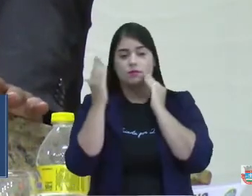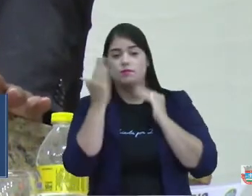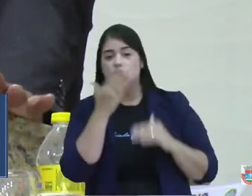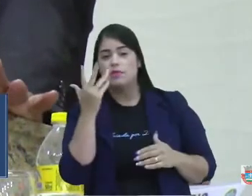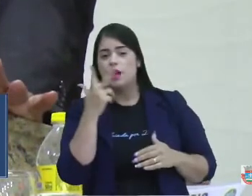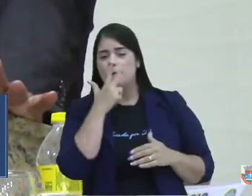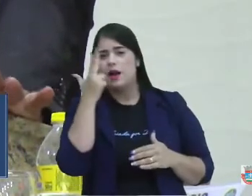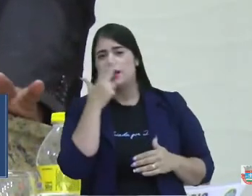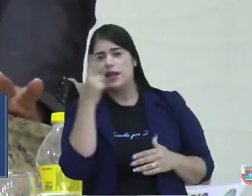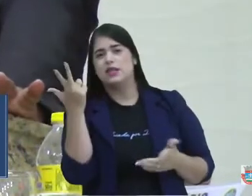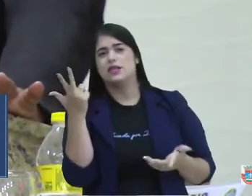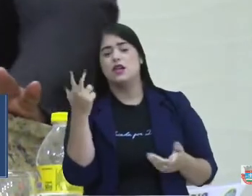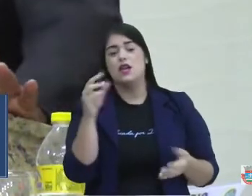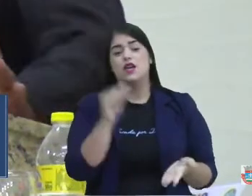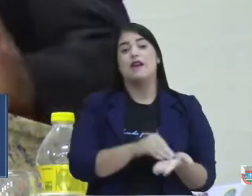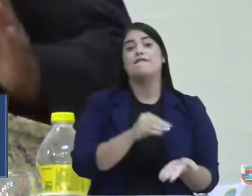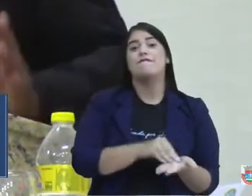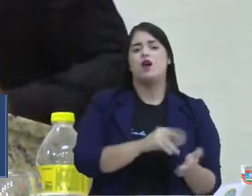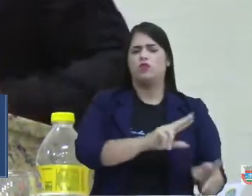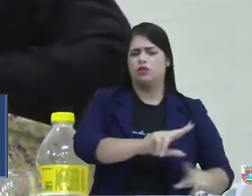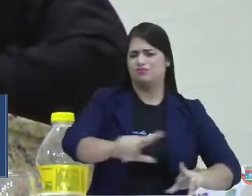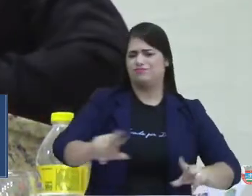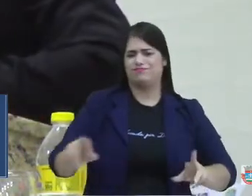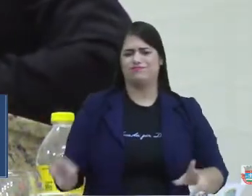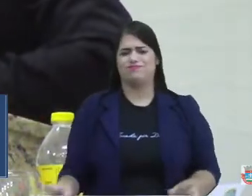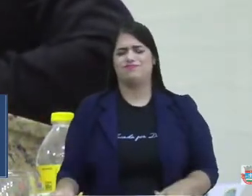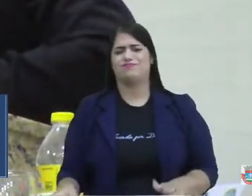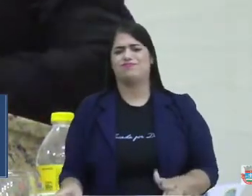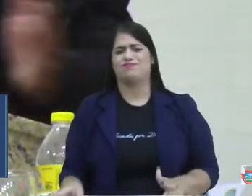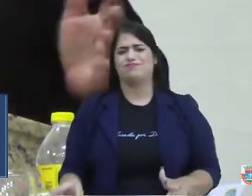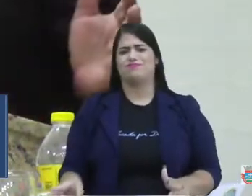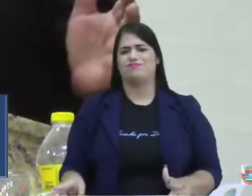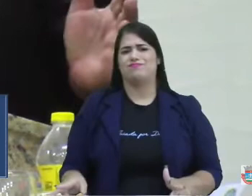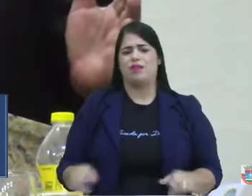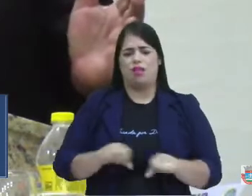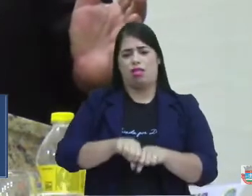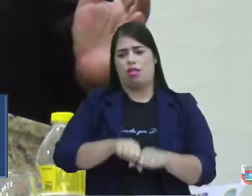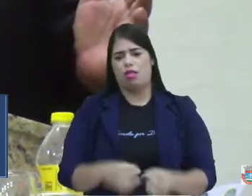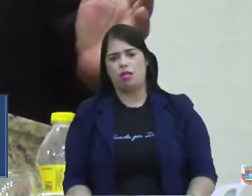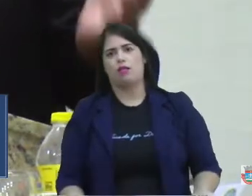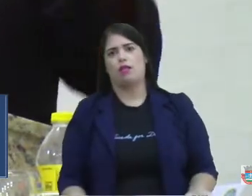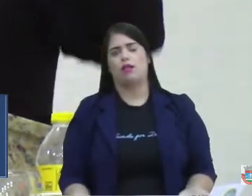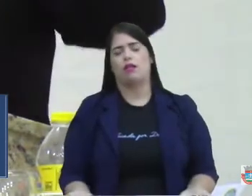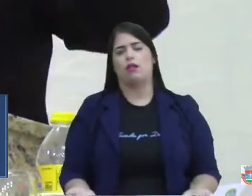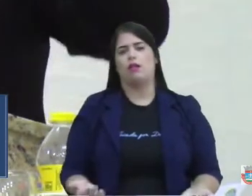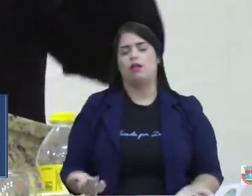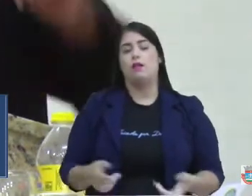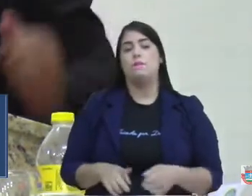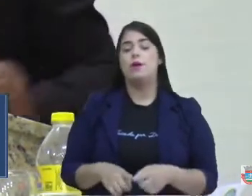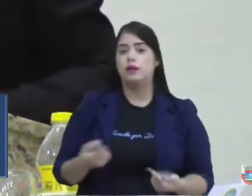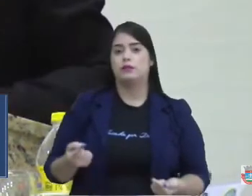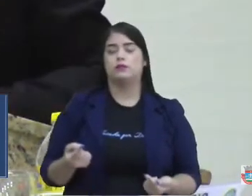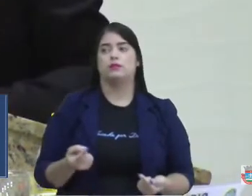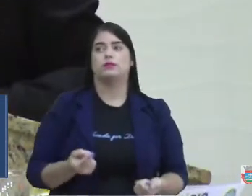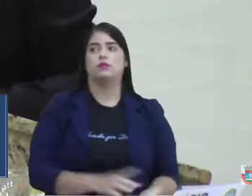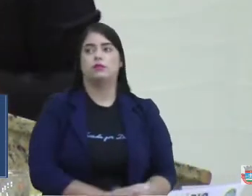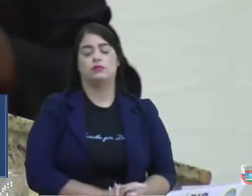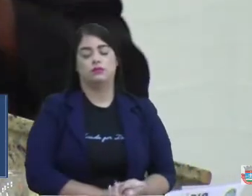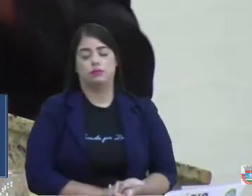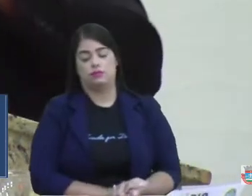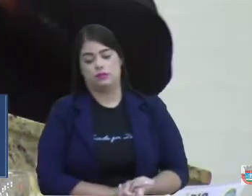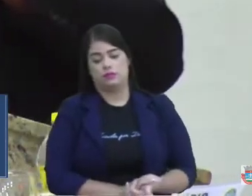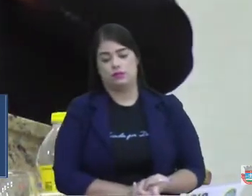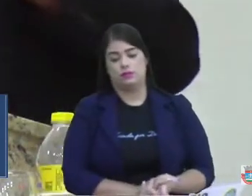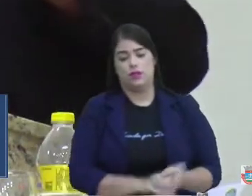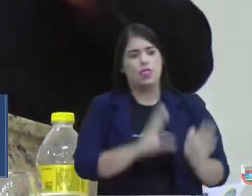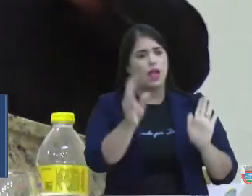está faltando material, ou é a cadeira lá que está quebrada. Mas quanto a isso, nas